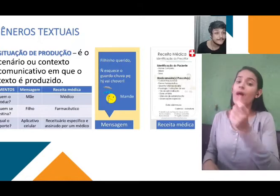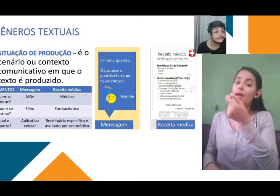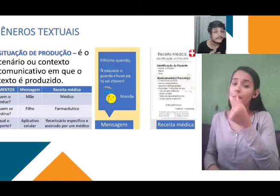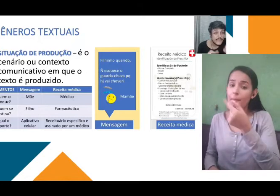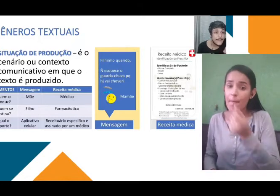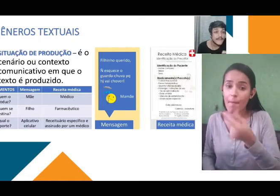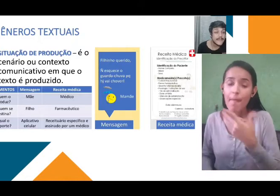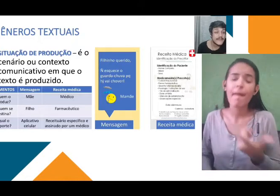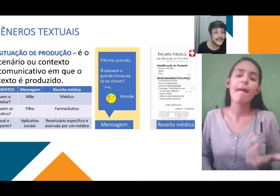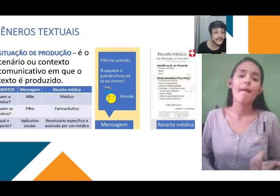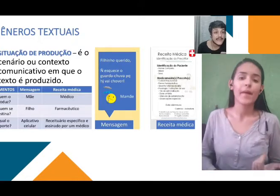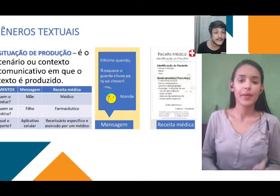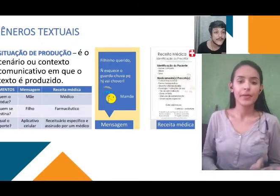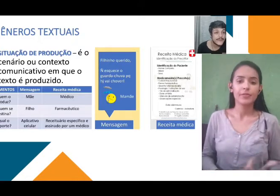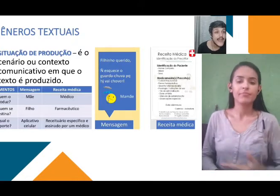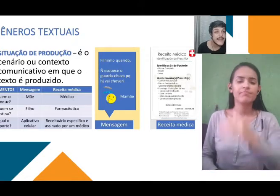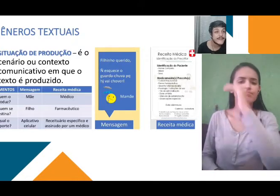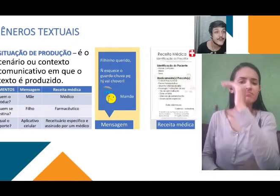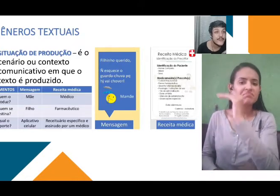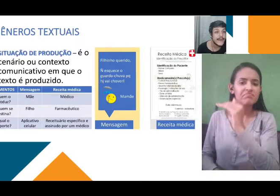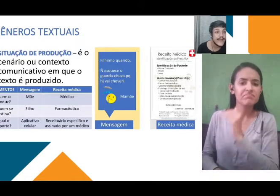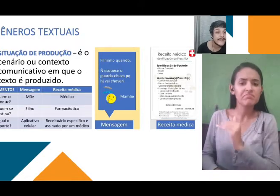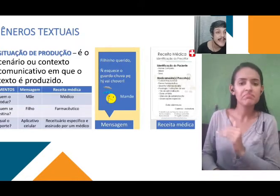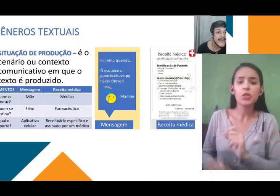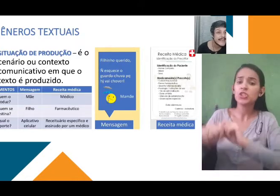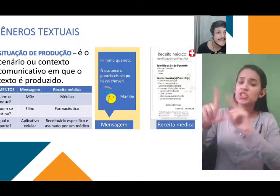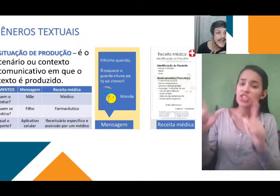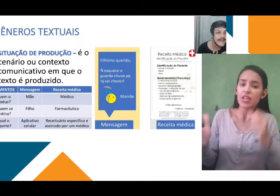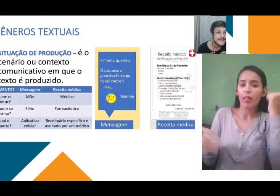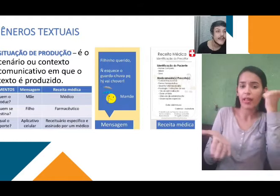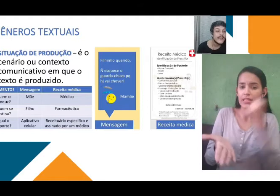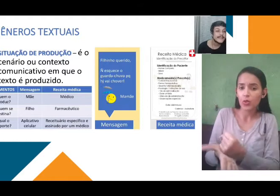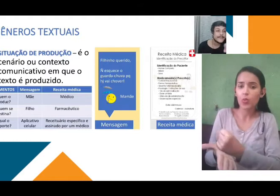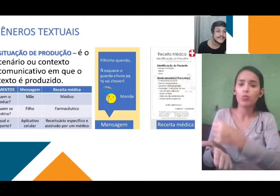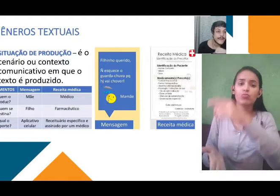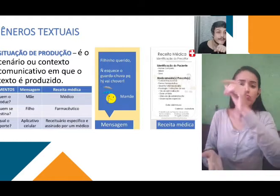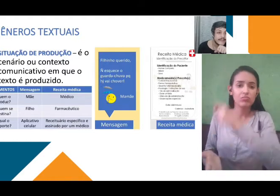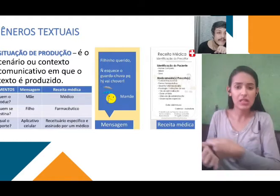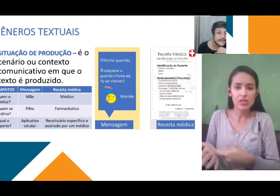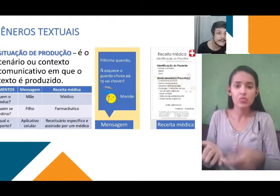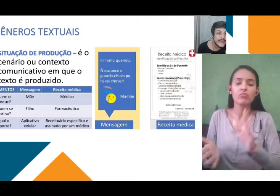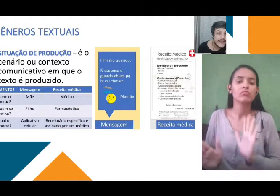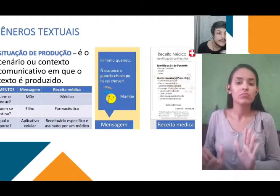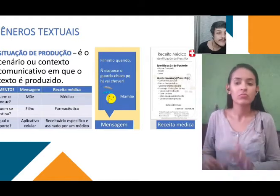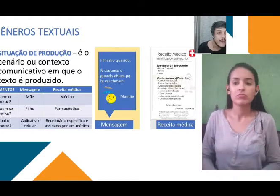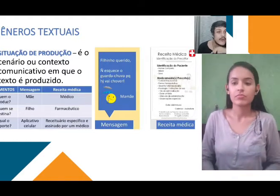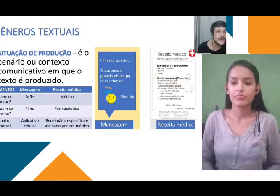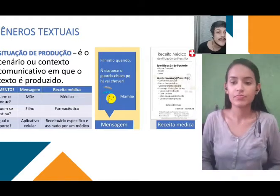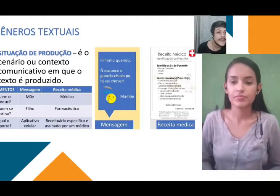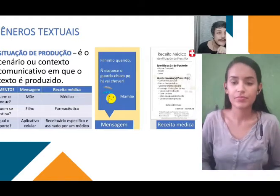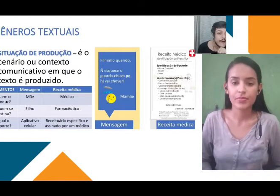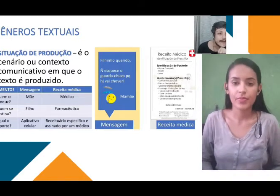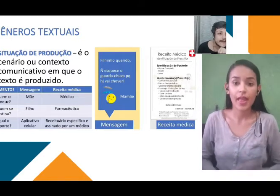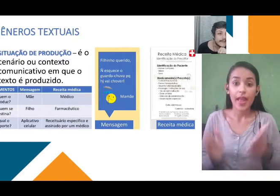identificação. Depois temos a identificação do paciente, nome completo, idade, sexo. Temos medicamentos prescritos, temos, né, a concentração, a